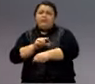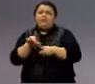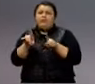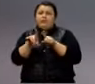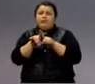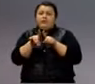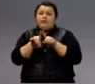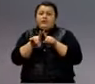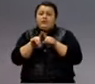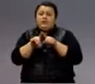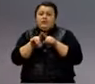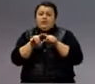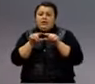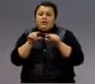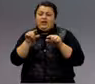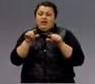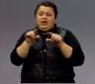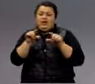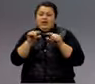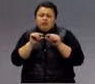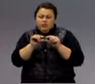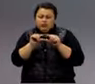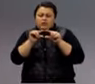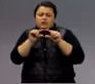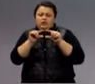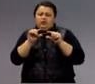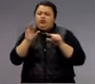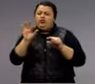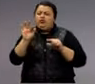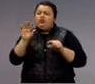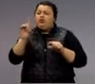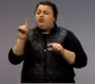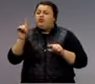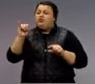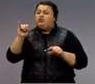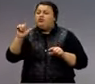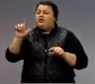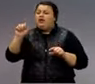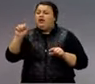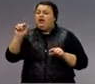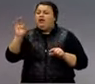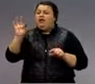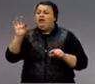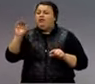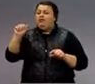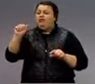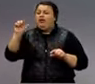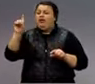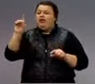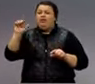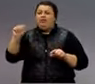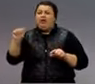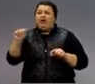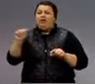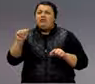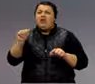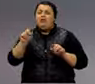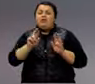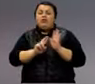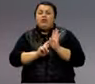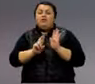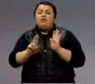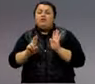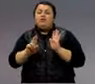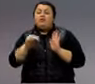também é bem dilatável. Tá? Depois nós temos as veias, que aqui é representada pela cor azul.